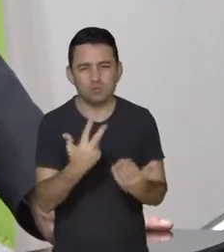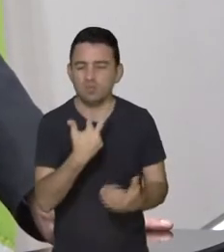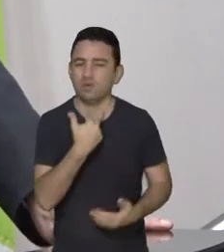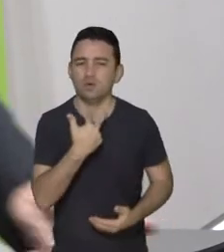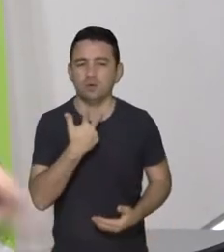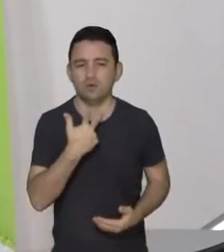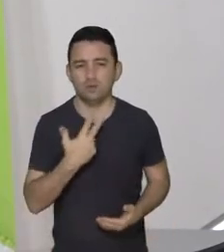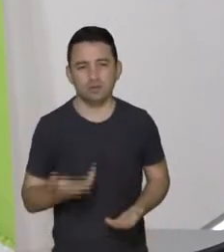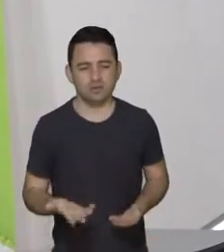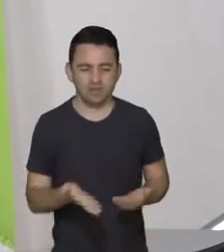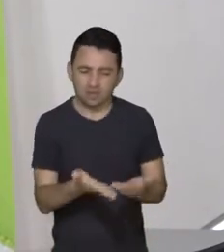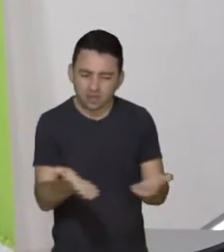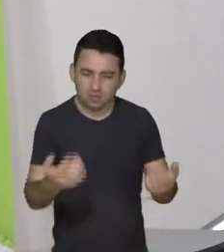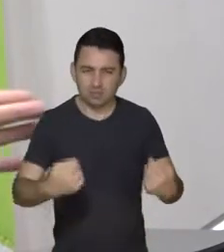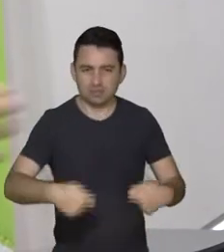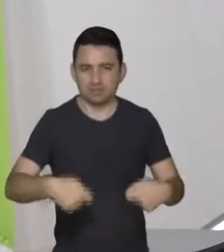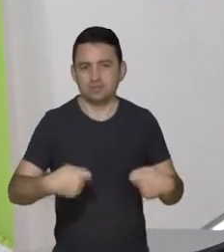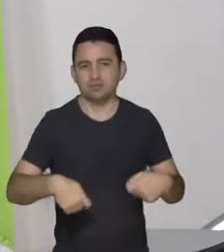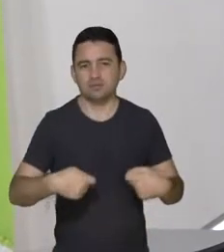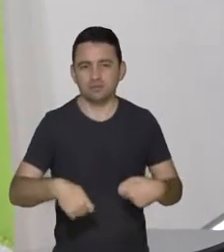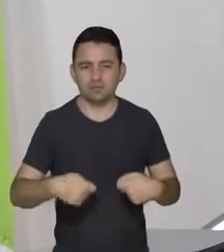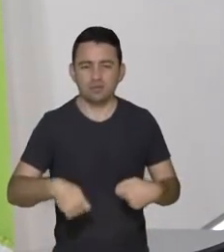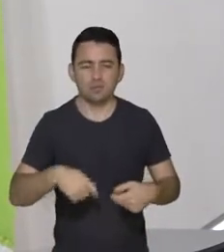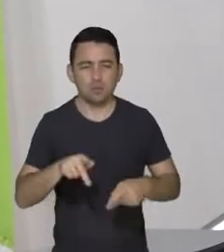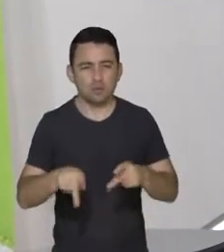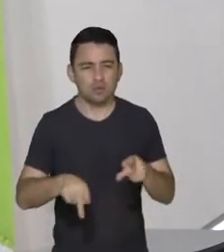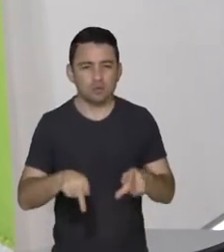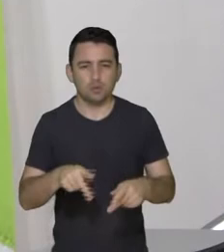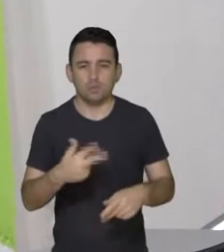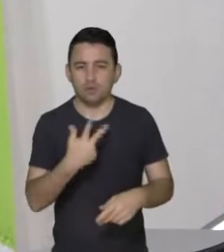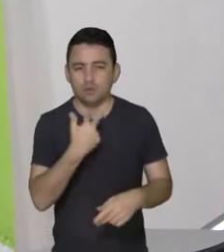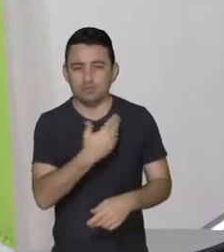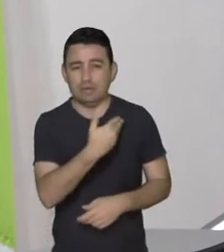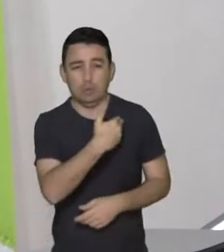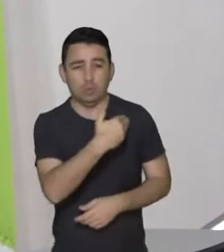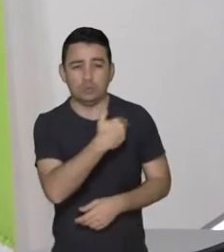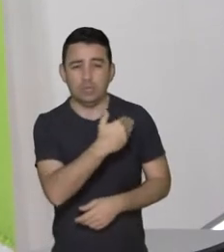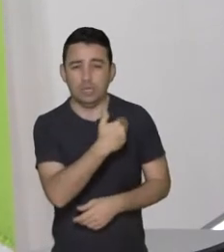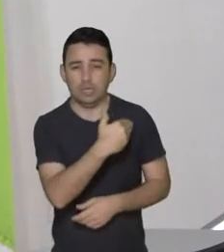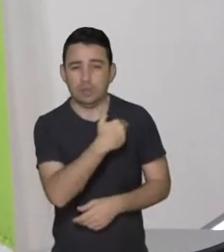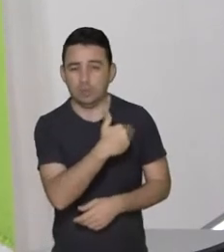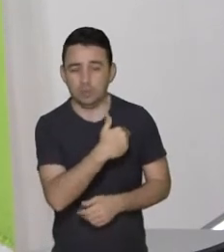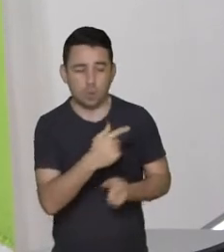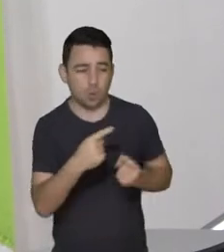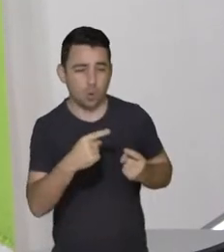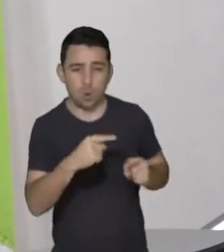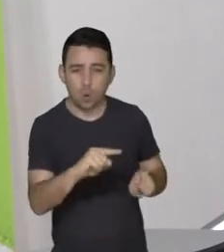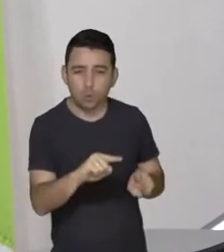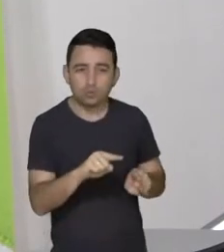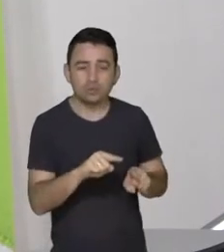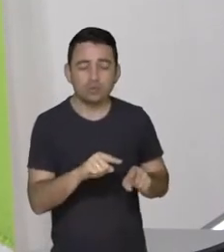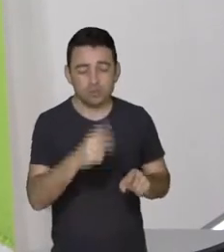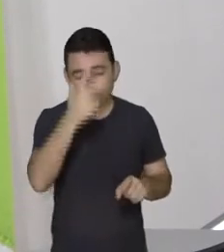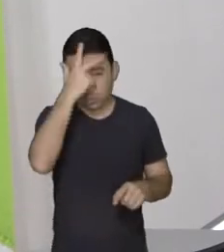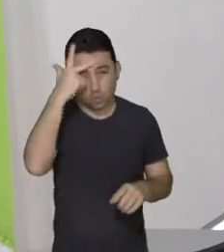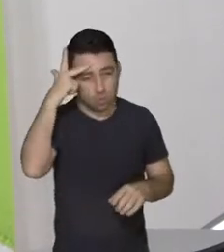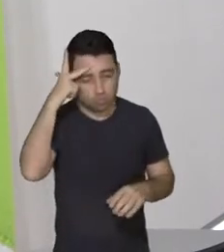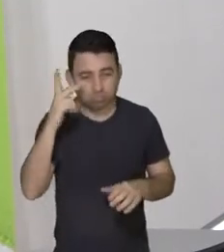uma população que não pode criar preconceitos contra seus irmãos Imigrantes